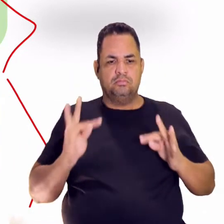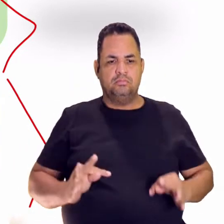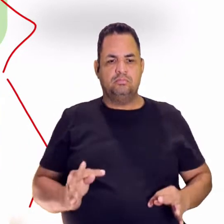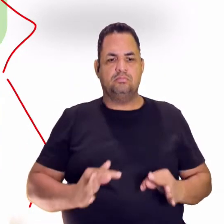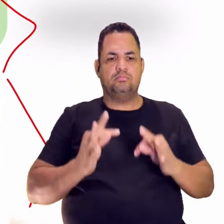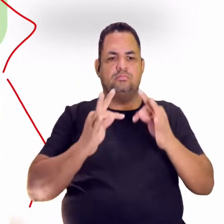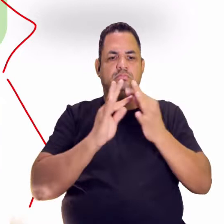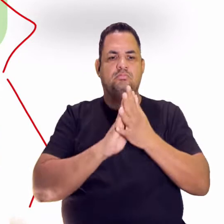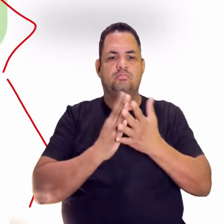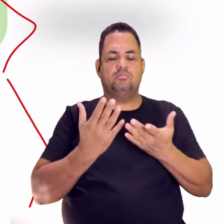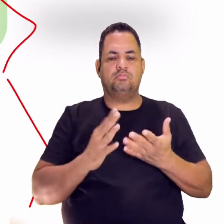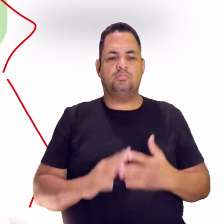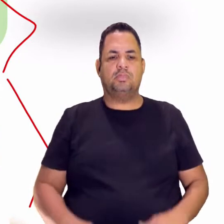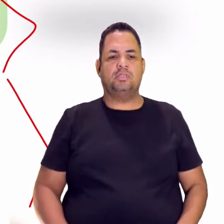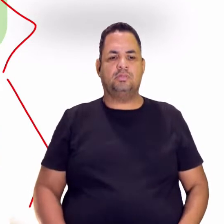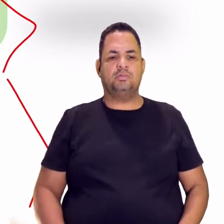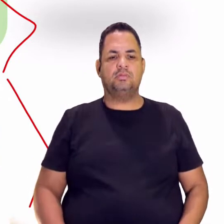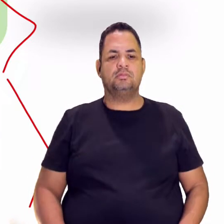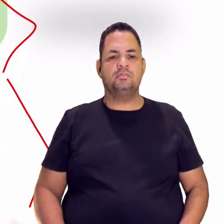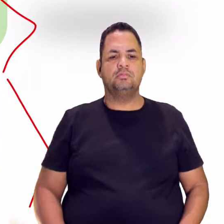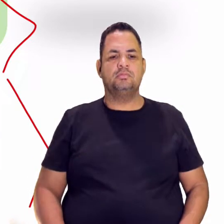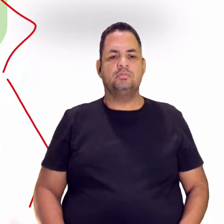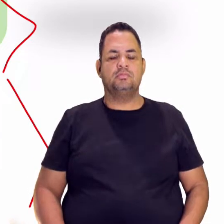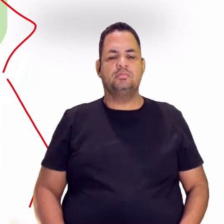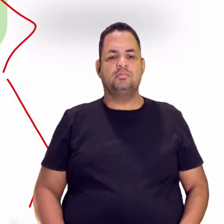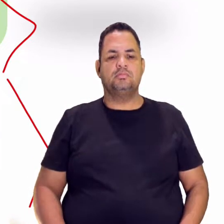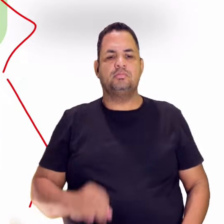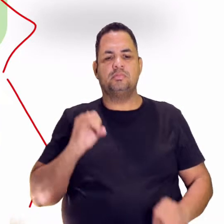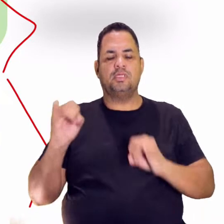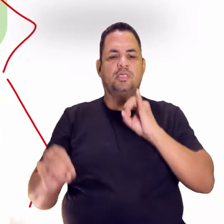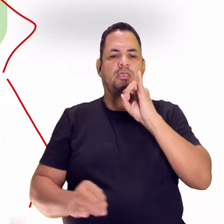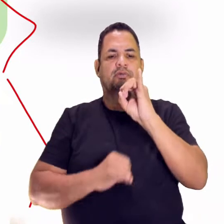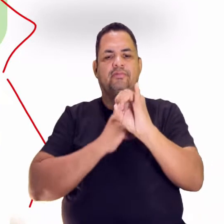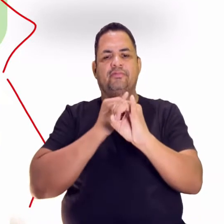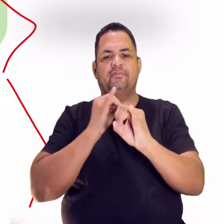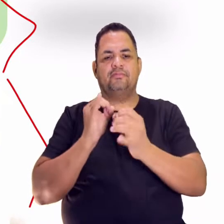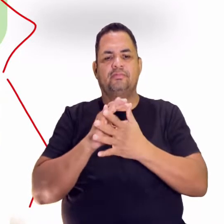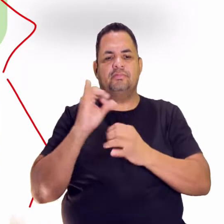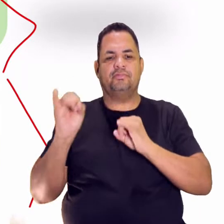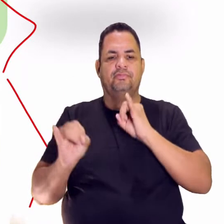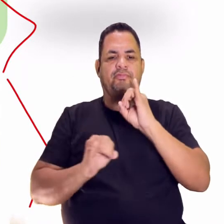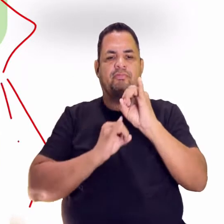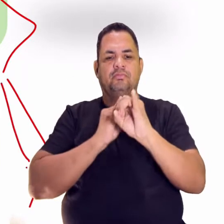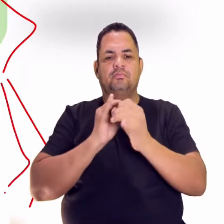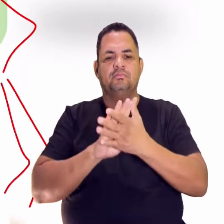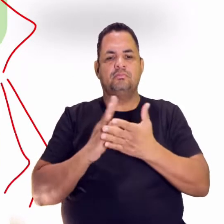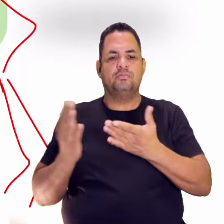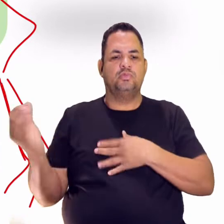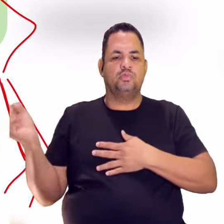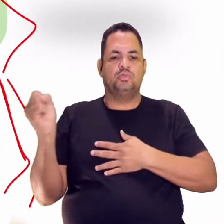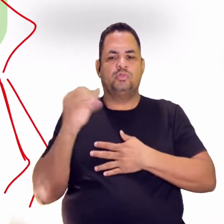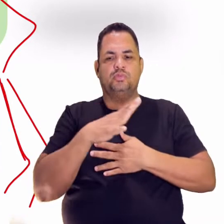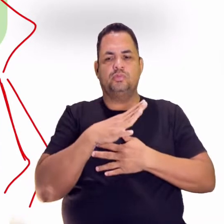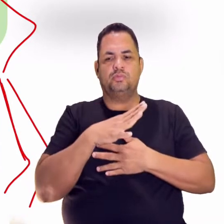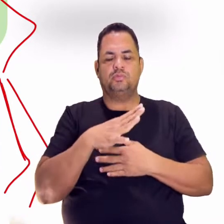tecnologia digital, tá? Todas as tecnologias vão combinando para que novas